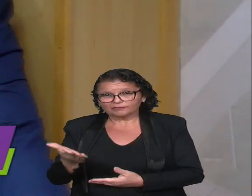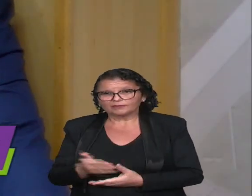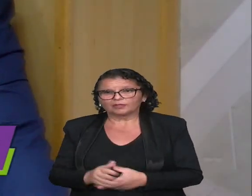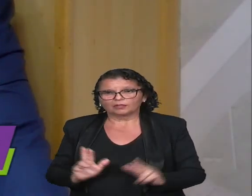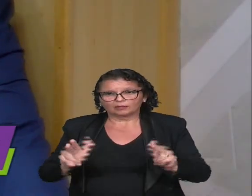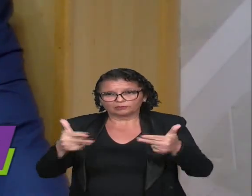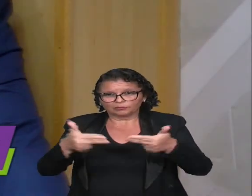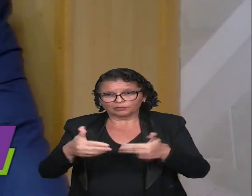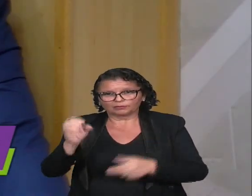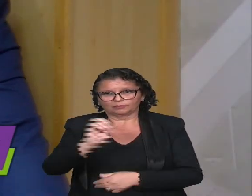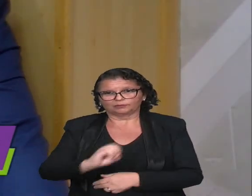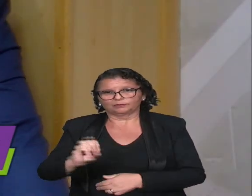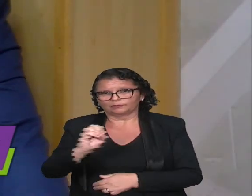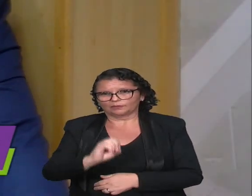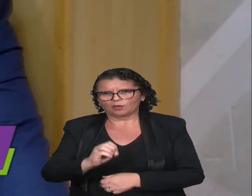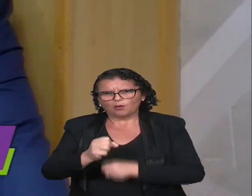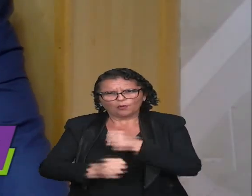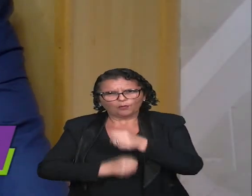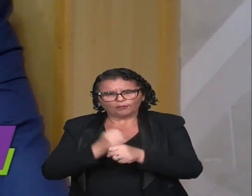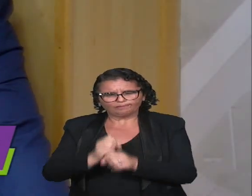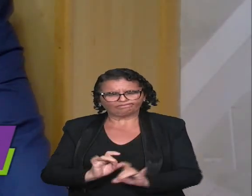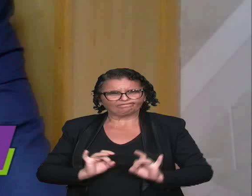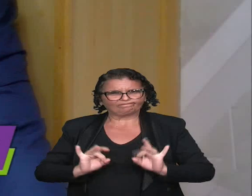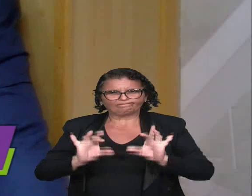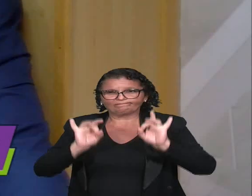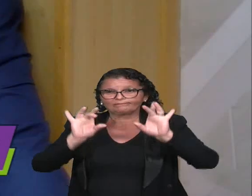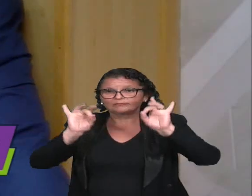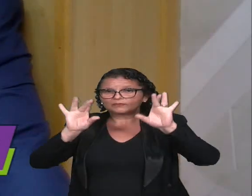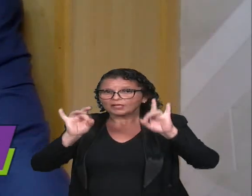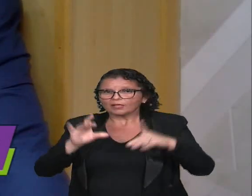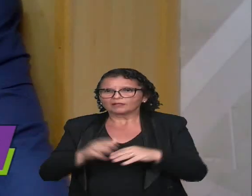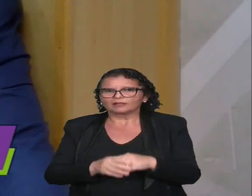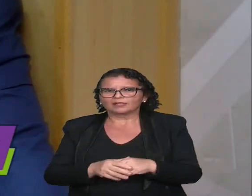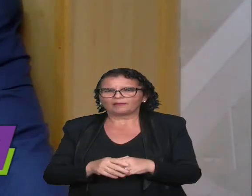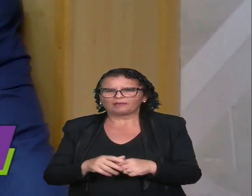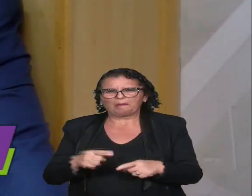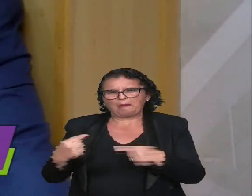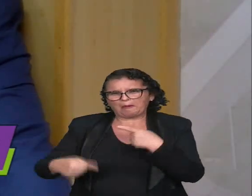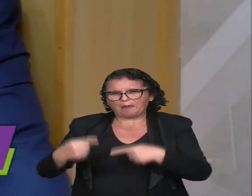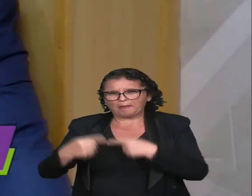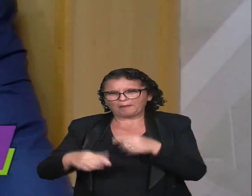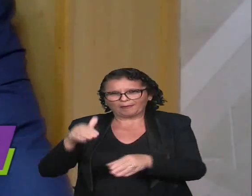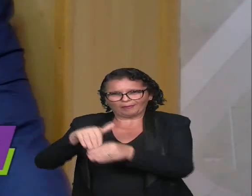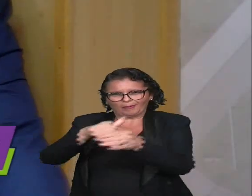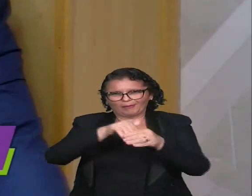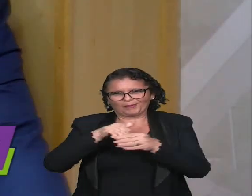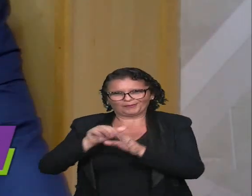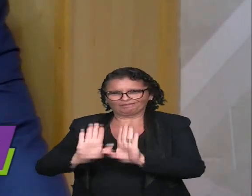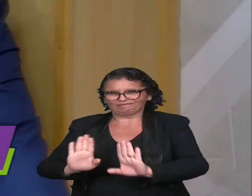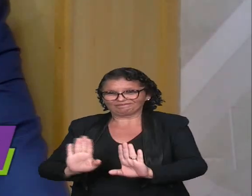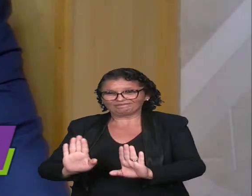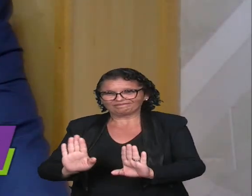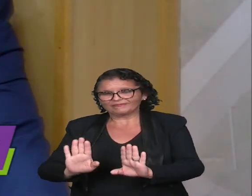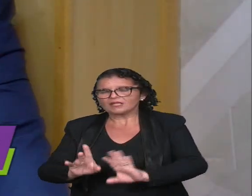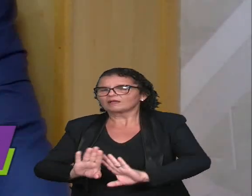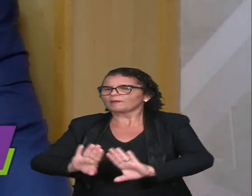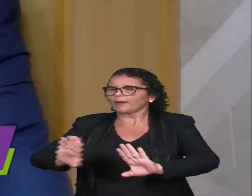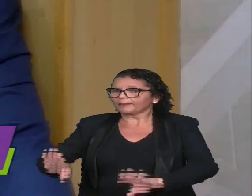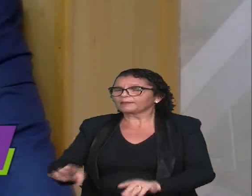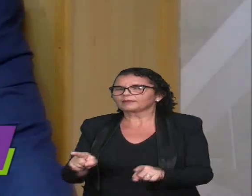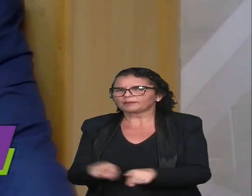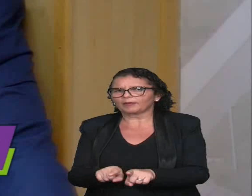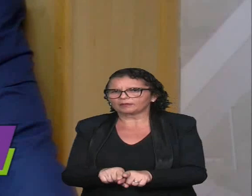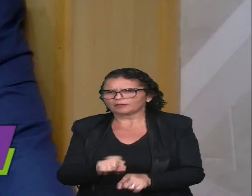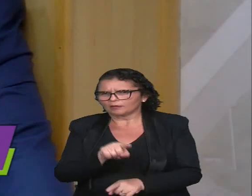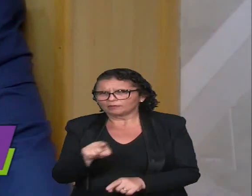municipal de Osasco um ano muito especial que para além das disputas políticas eleitorais partidárias a gente possa e